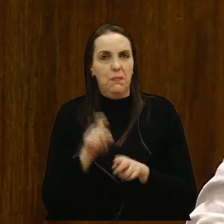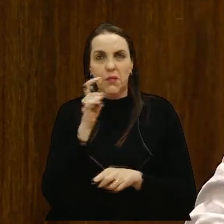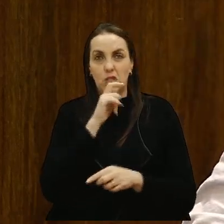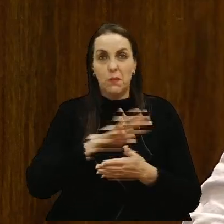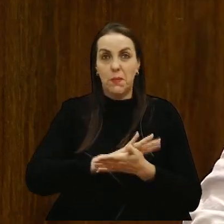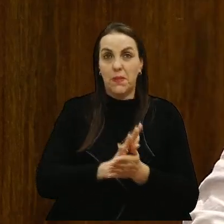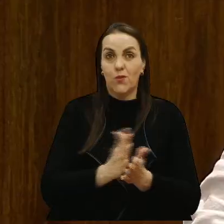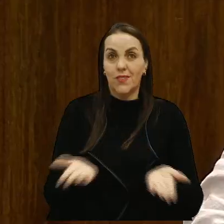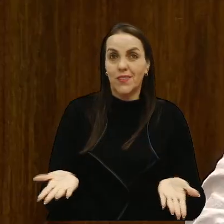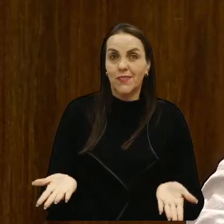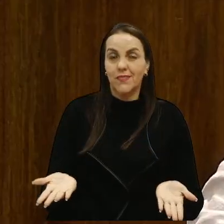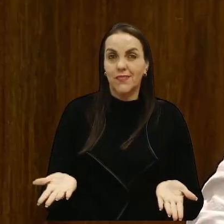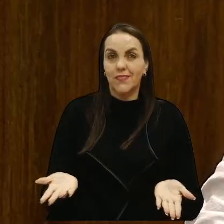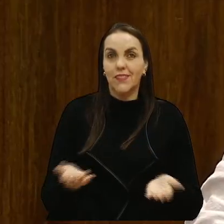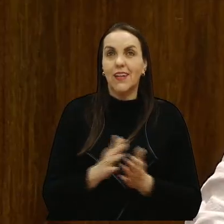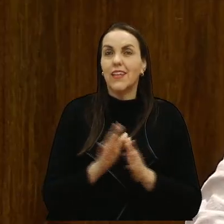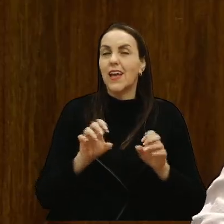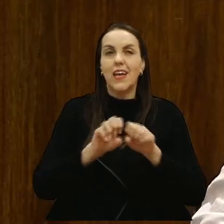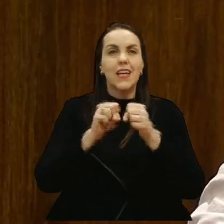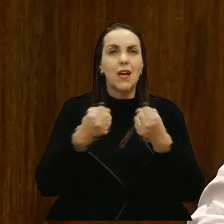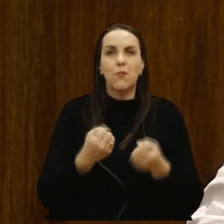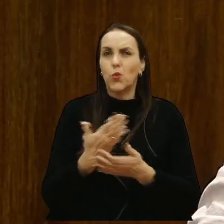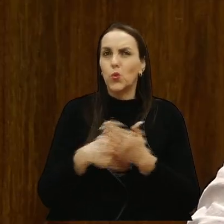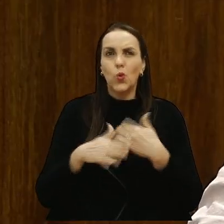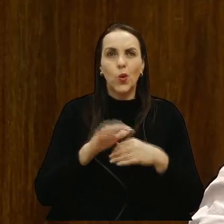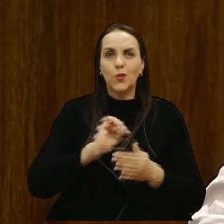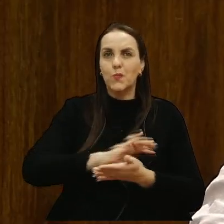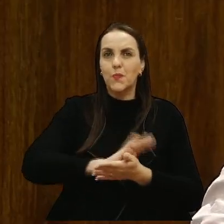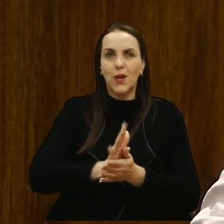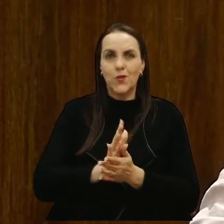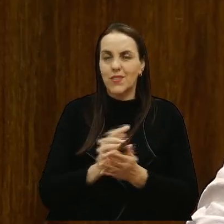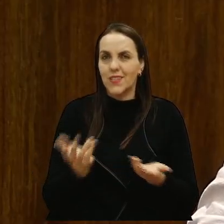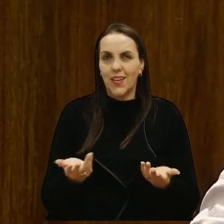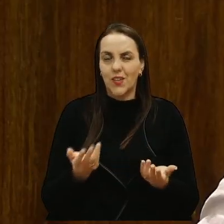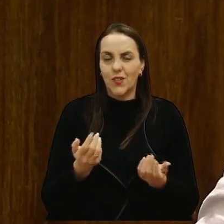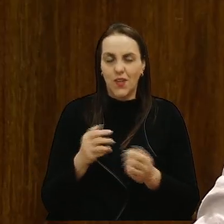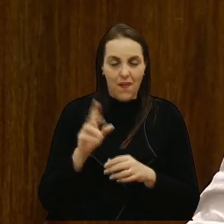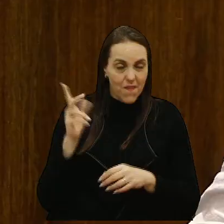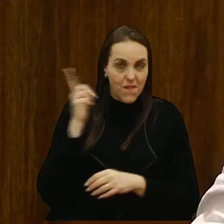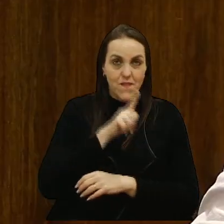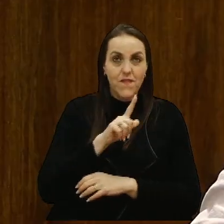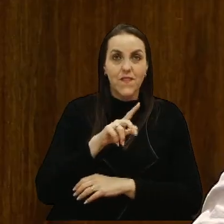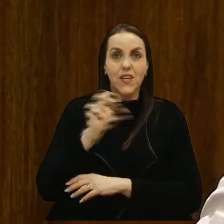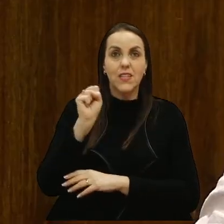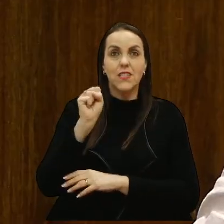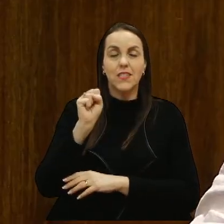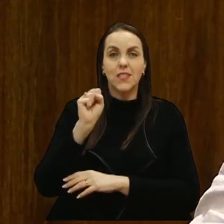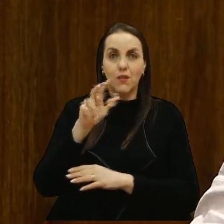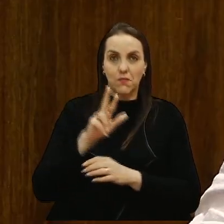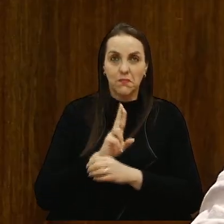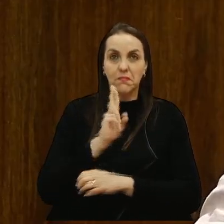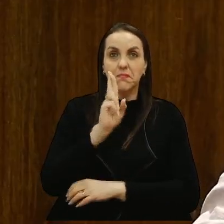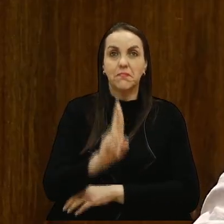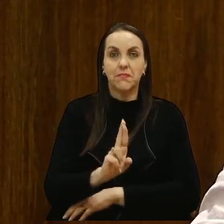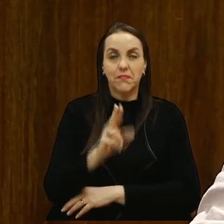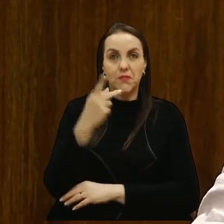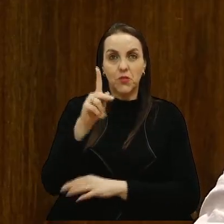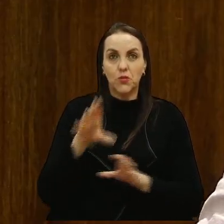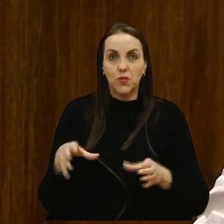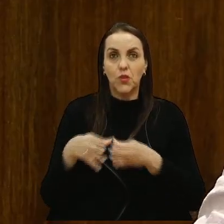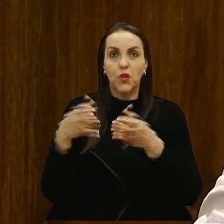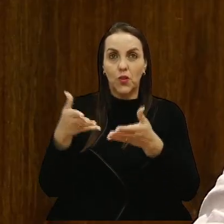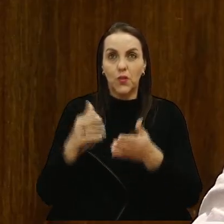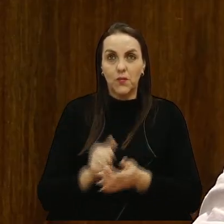preconceito. Agora, quem quebrou todos esses preconceitos, paradigmas e venceu para representar a sua classe foi o senhor.